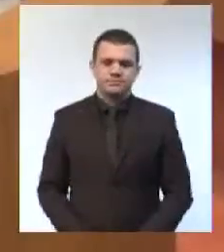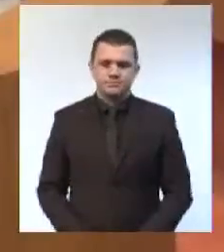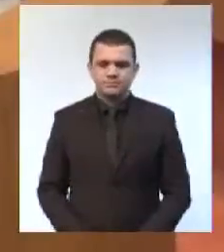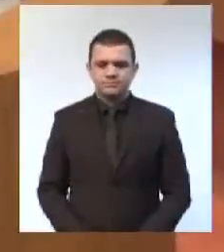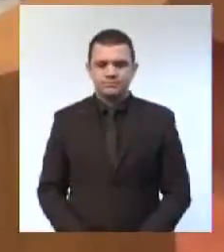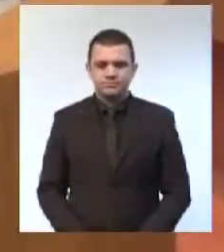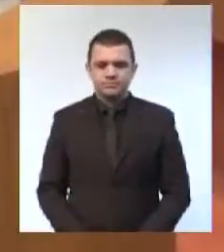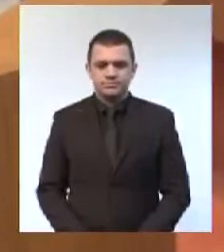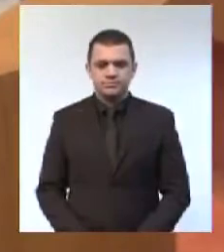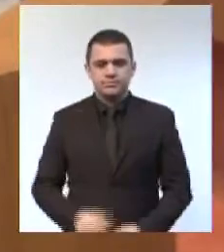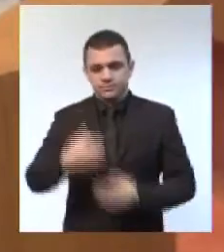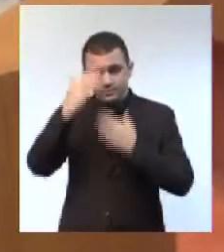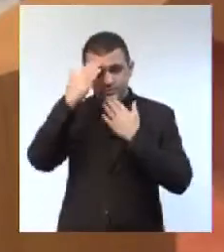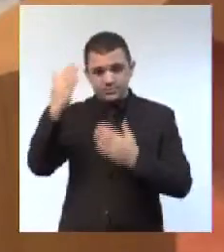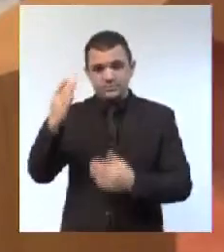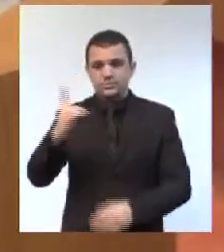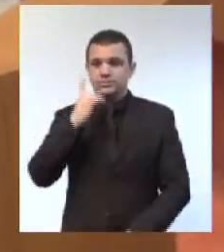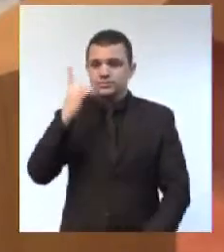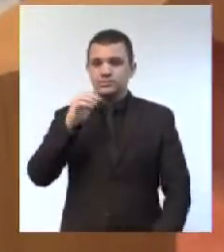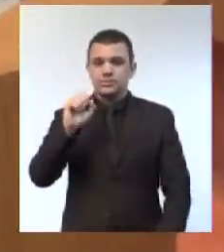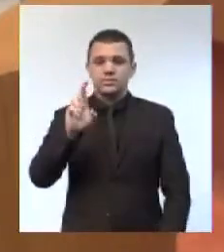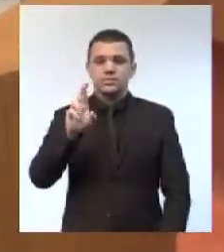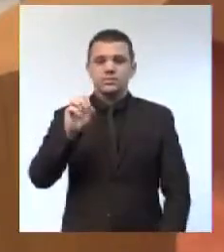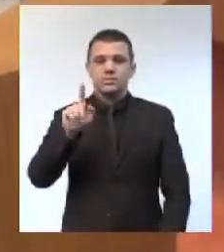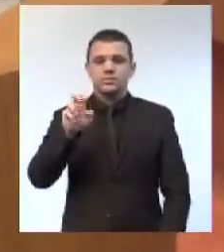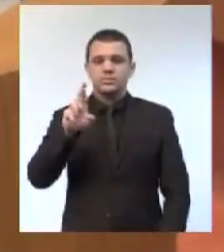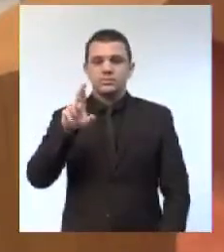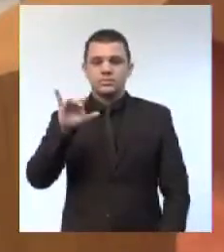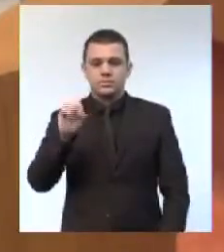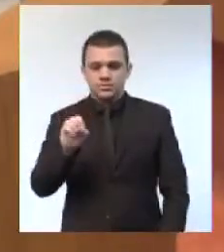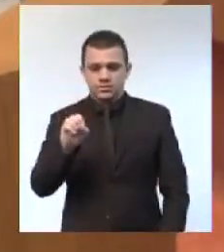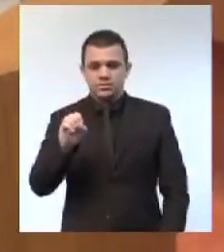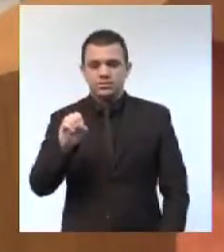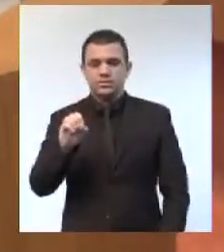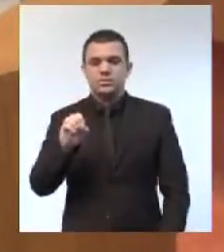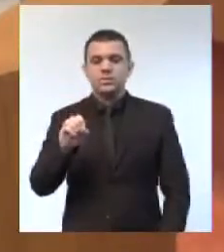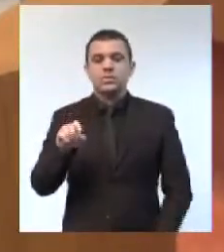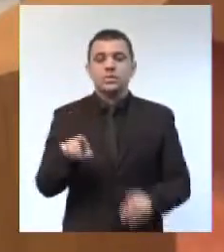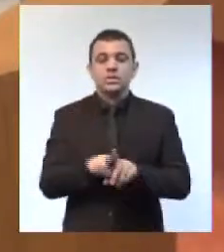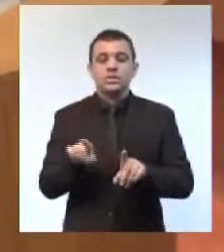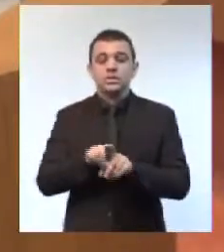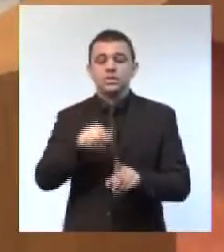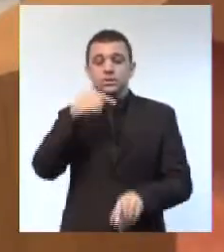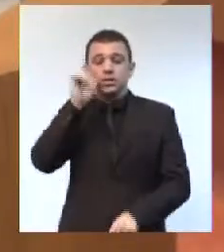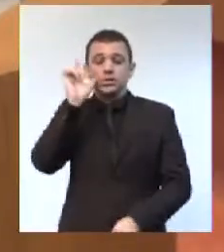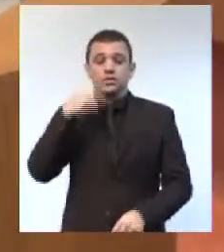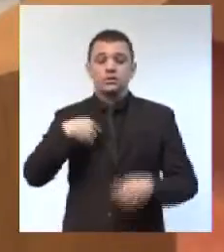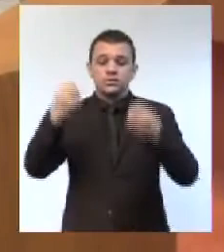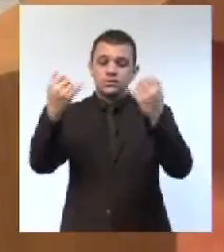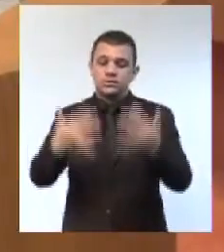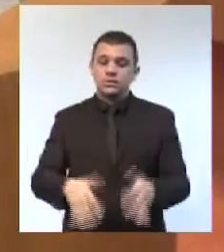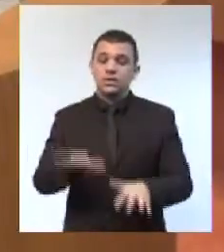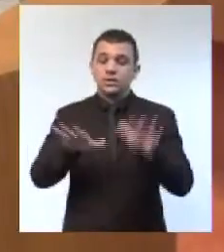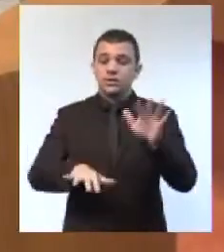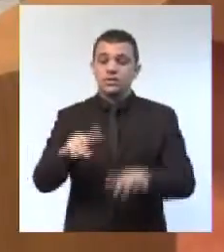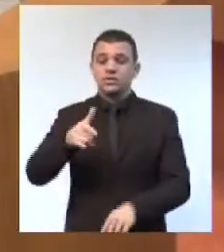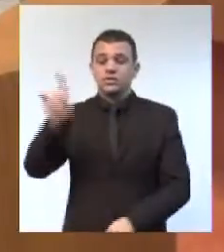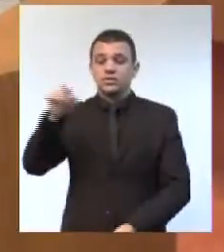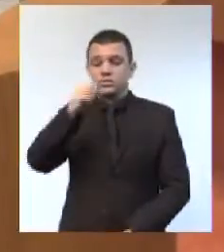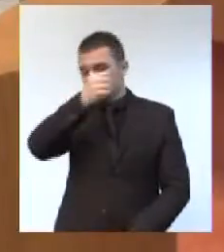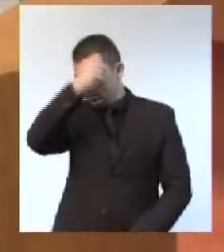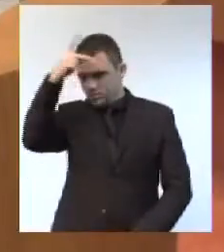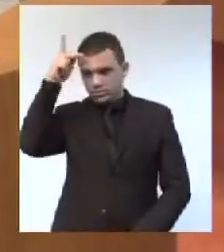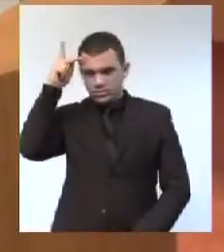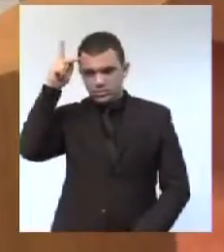deputado Rogério Cafeteira e disse ontem, deputado Rogério Cafeteira, que talvez nenhum presidente da República, deputado